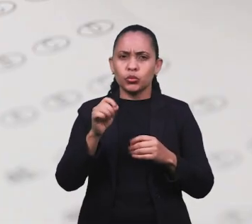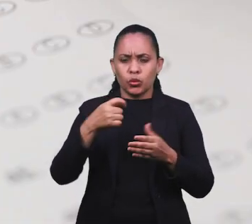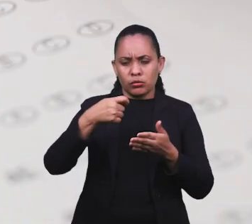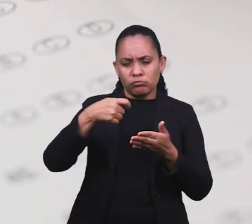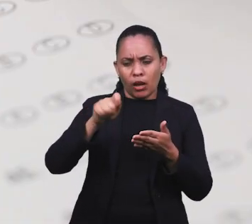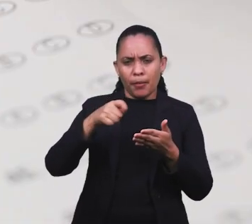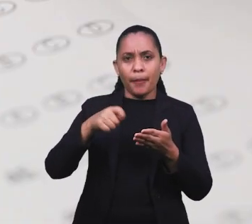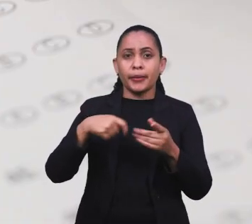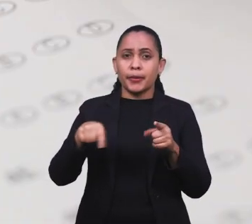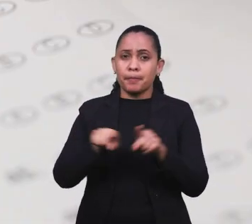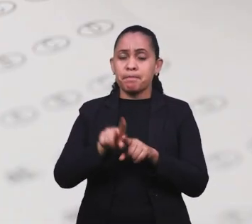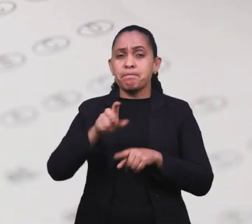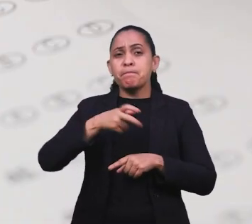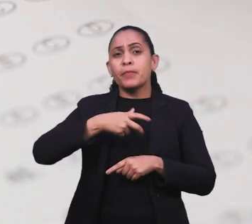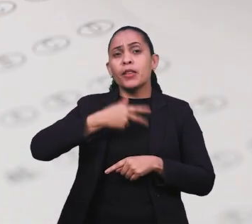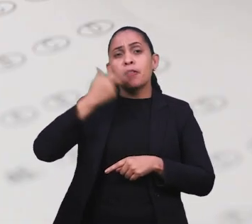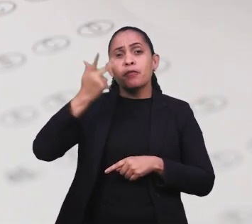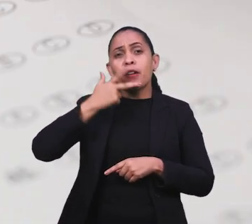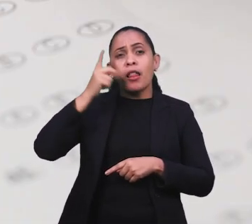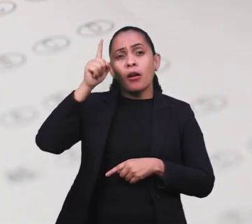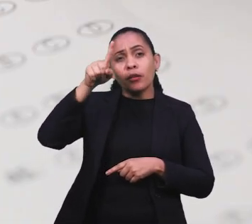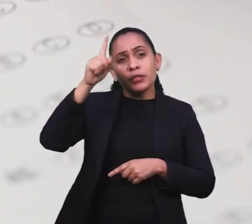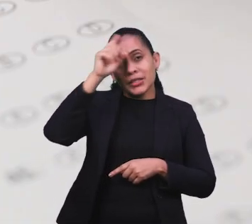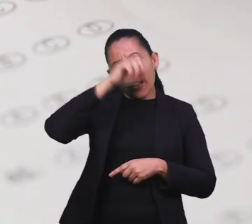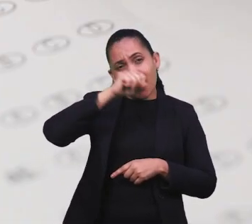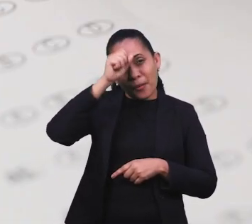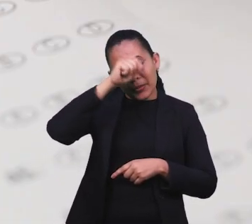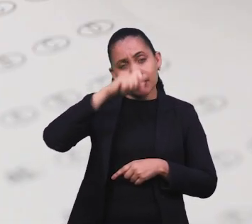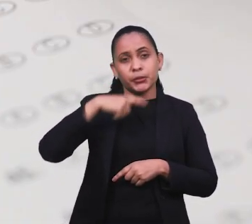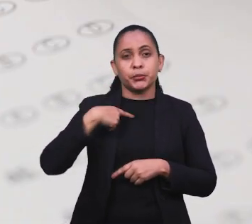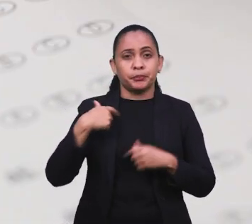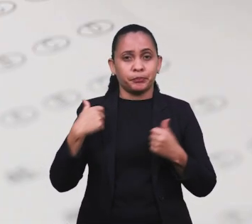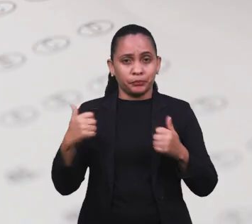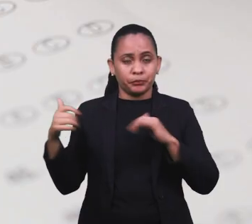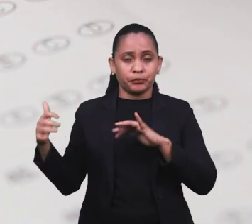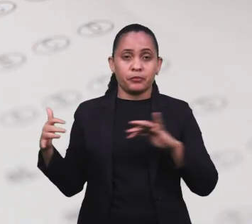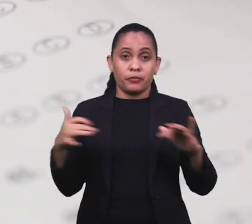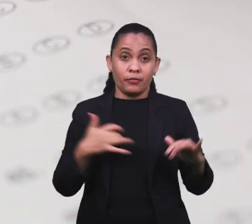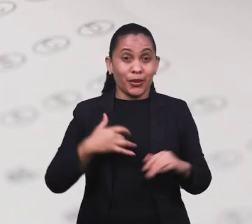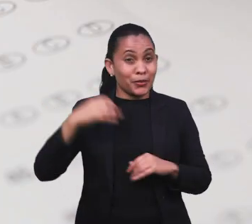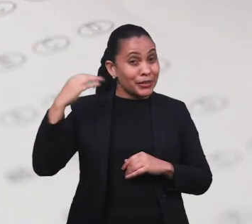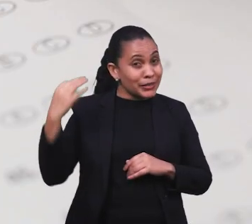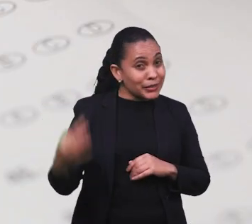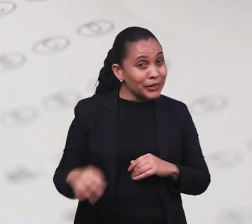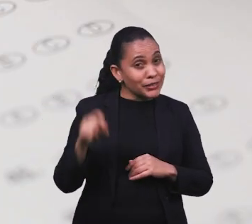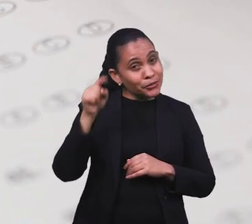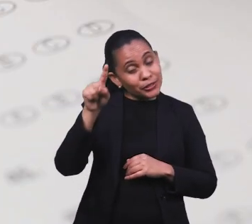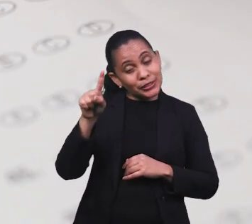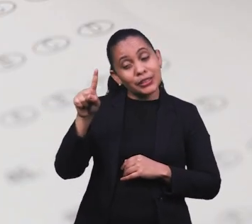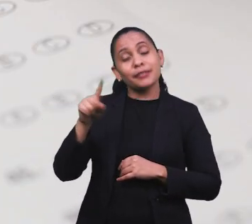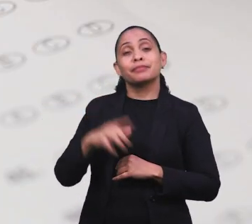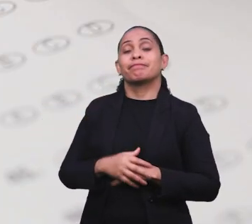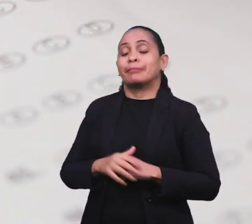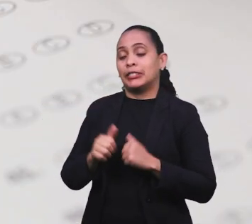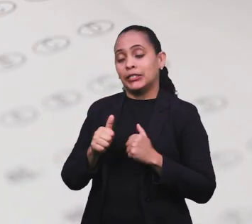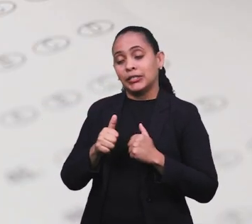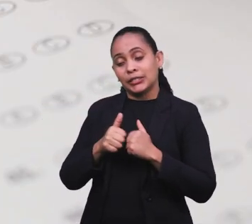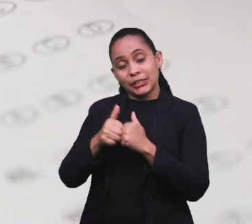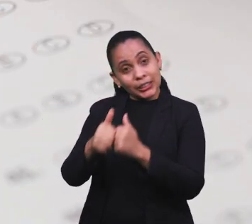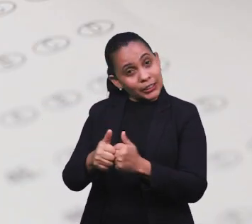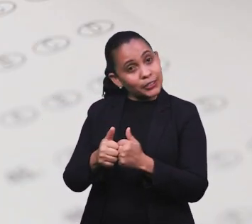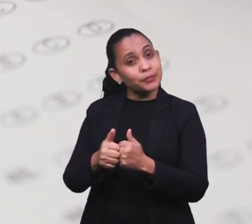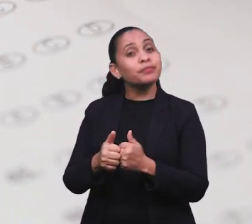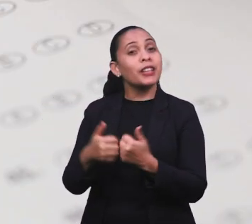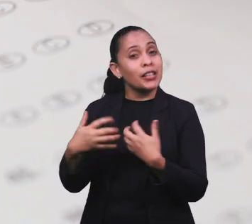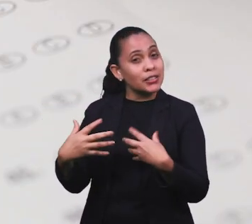suas palavras, verbalizar aquilo que você está estudando, tudo bem? Eu tenho certeza, você seguindo